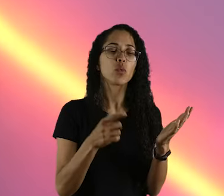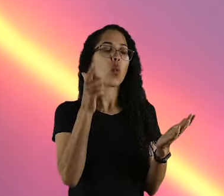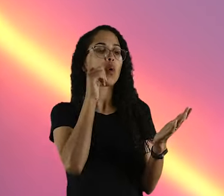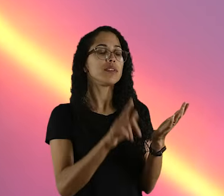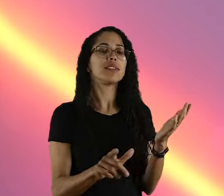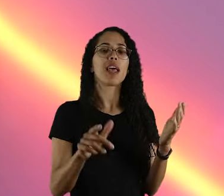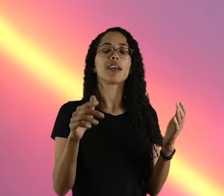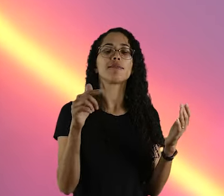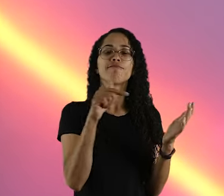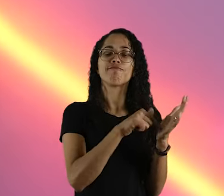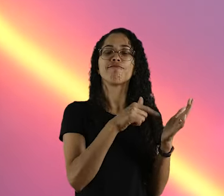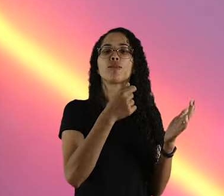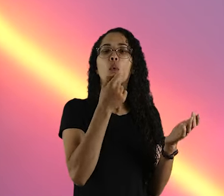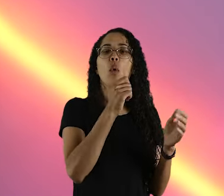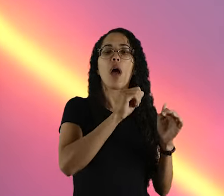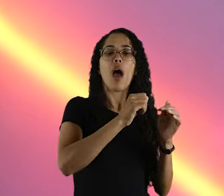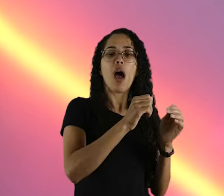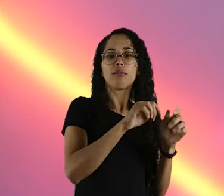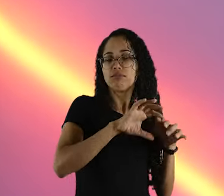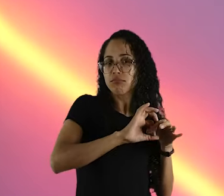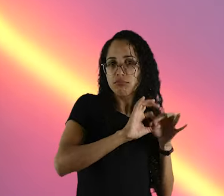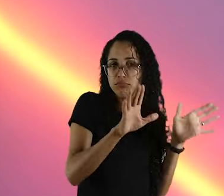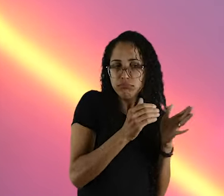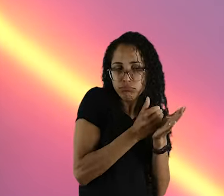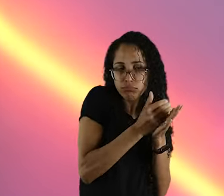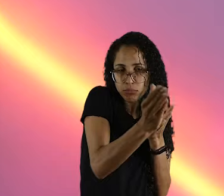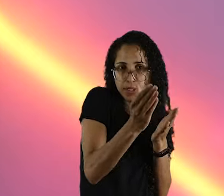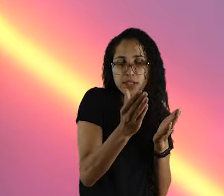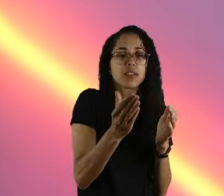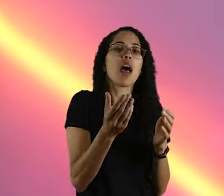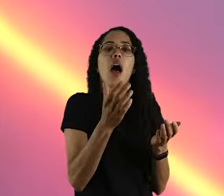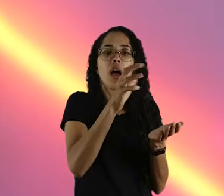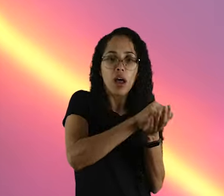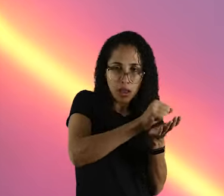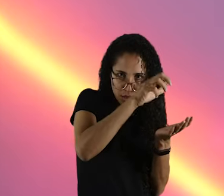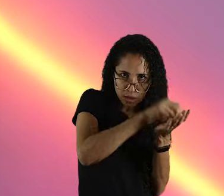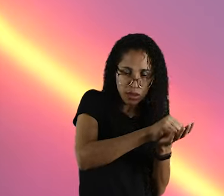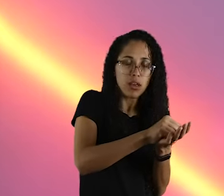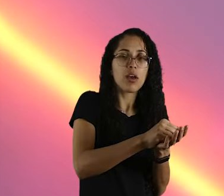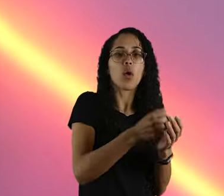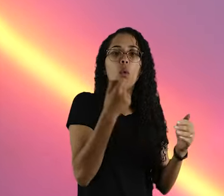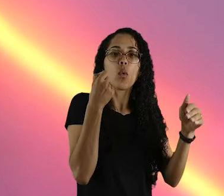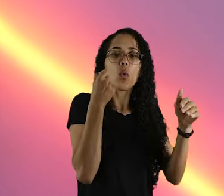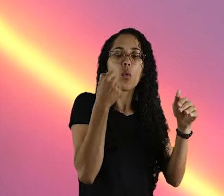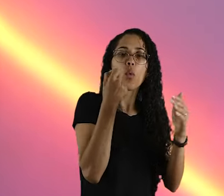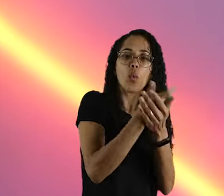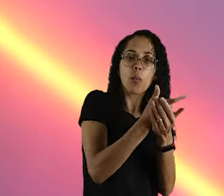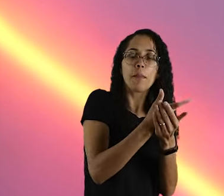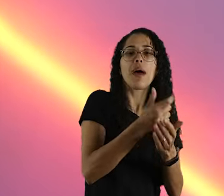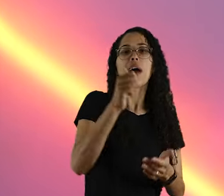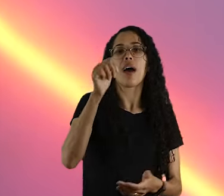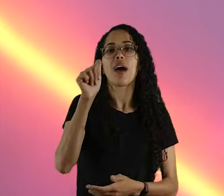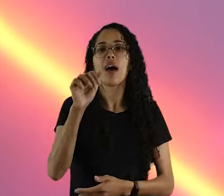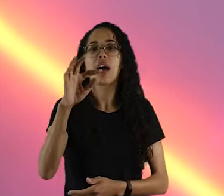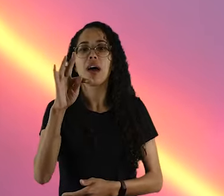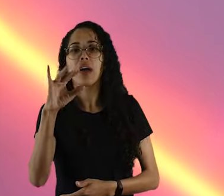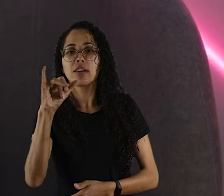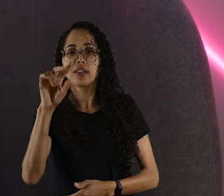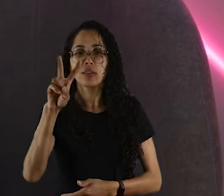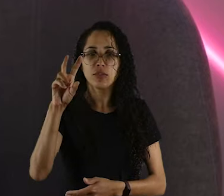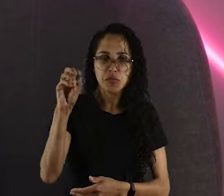conta, uma corretora, sem pagar nada, sem pagar nenhuma comissão e comprar título público, comprar ações, comprar